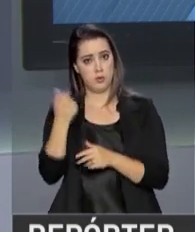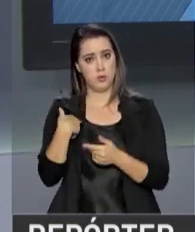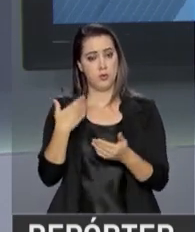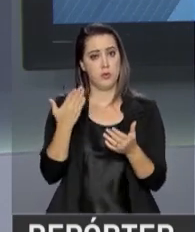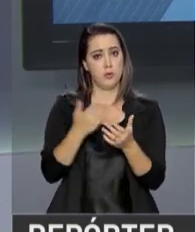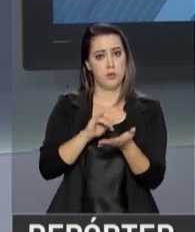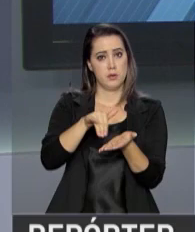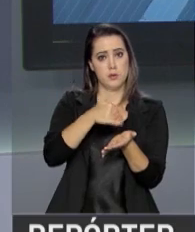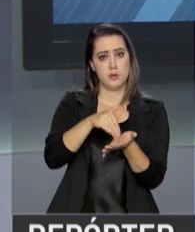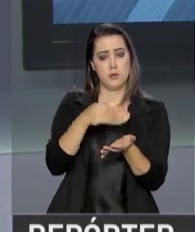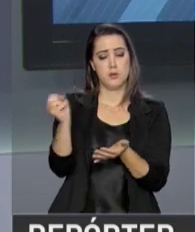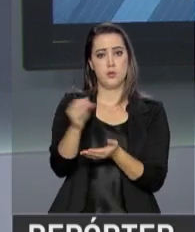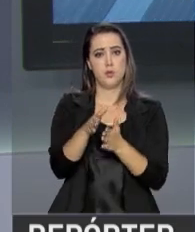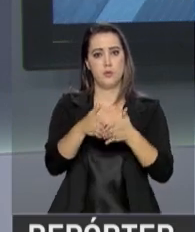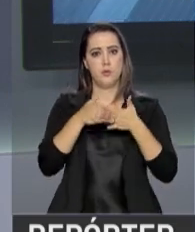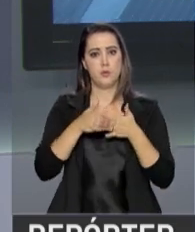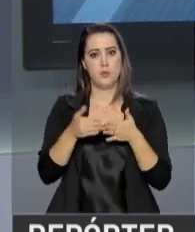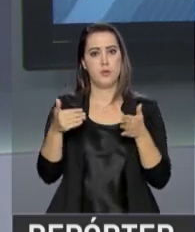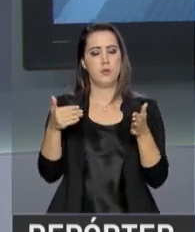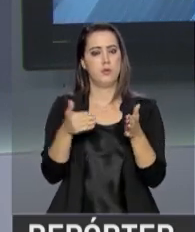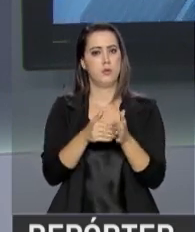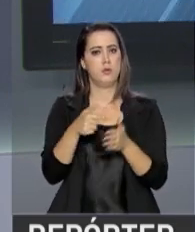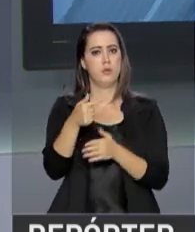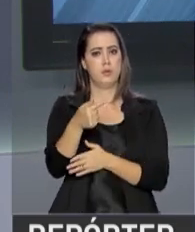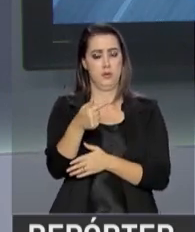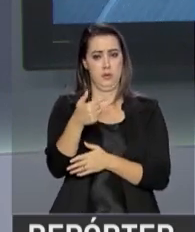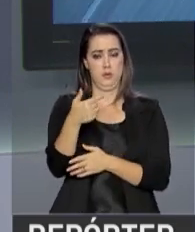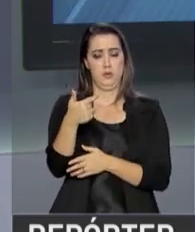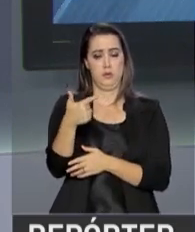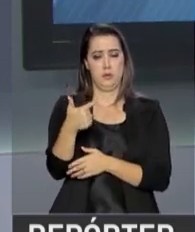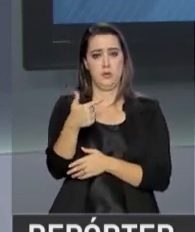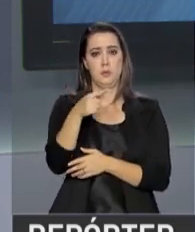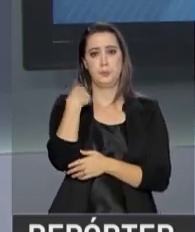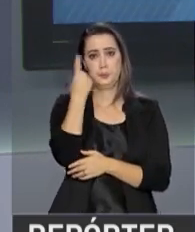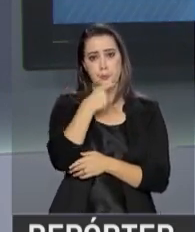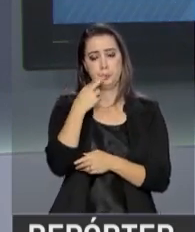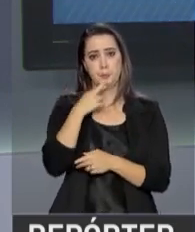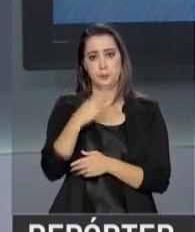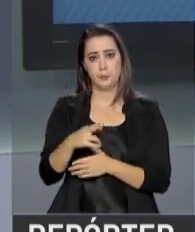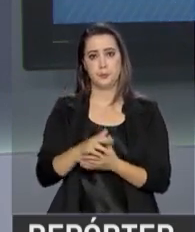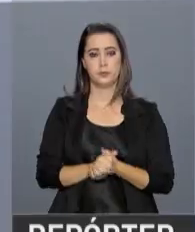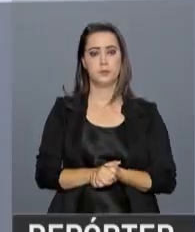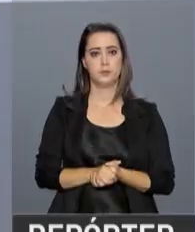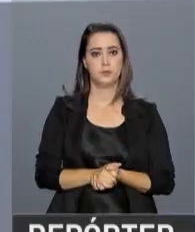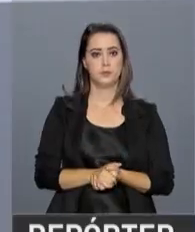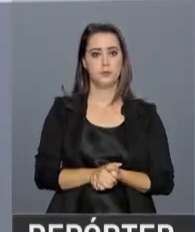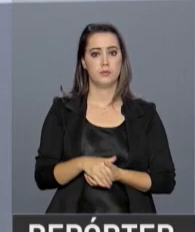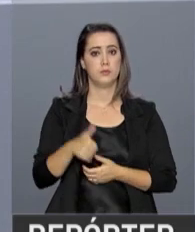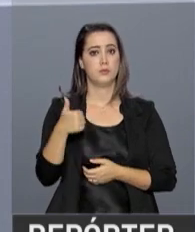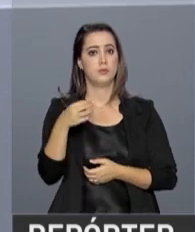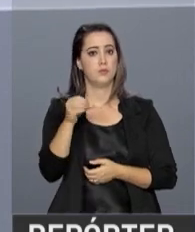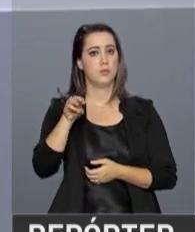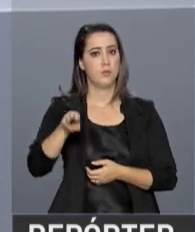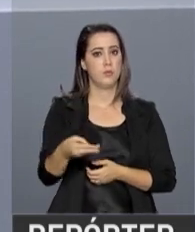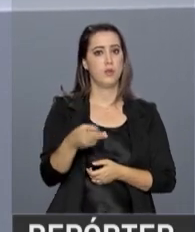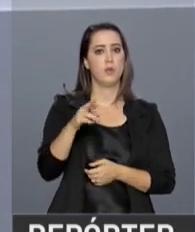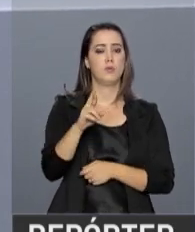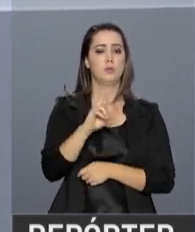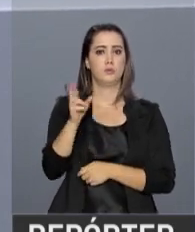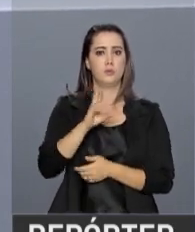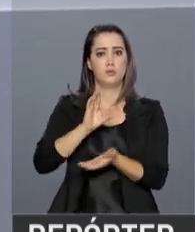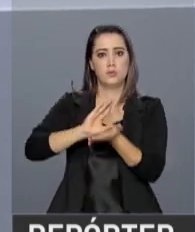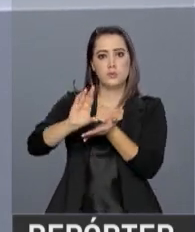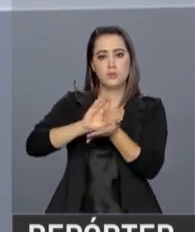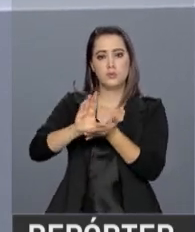e cadastrar uma nova solicitação eletrônica que terá o prazo de 72 horas para resposta. 10 milhões de